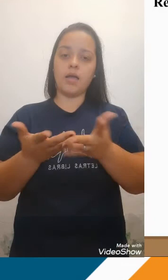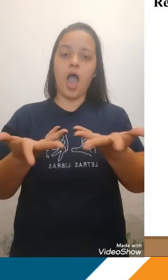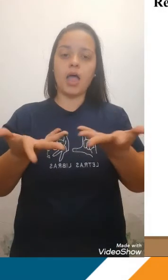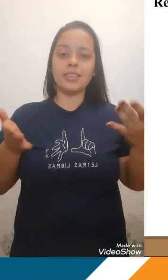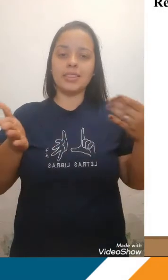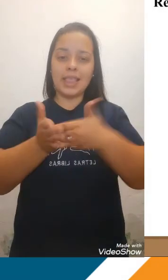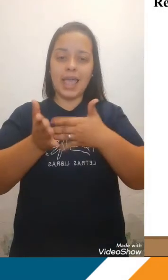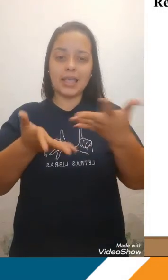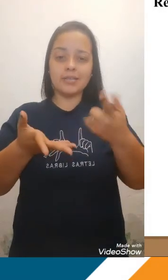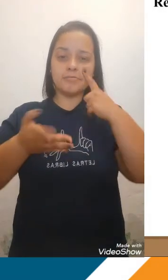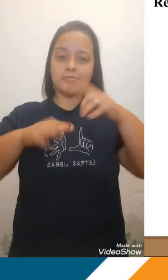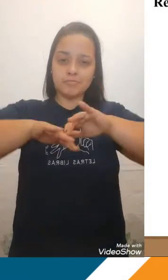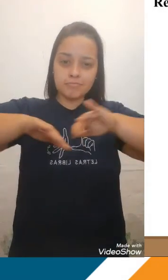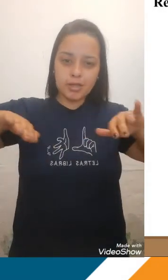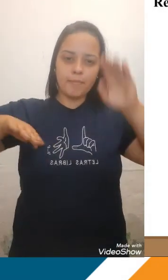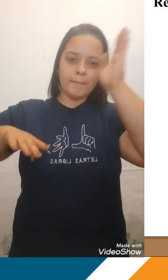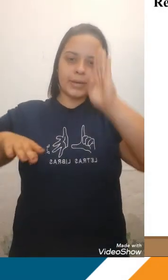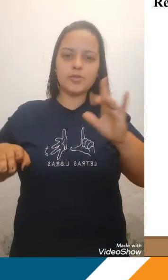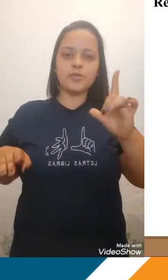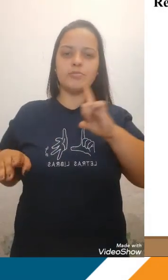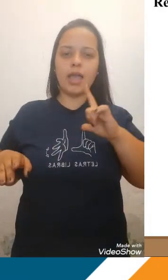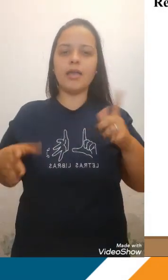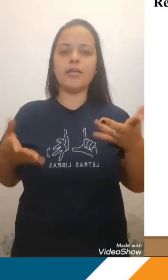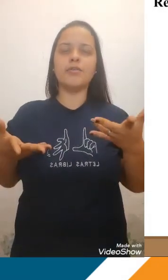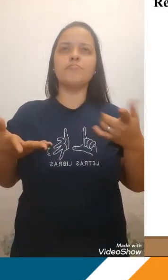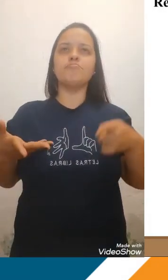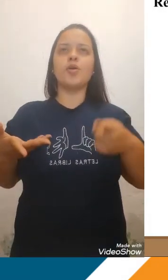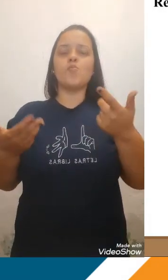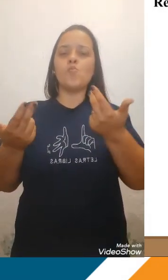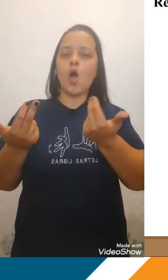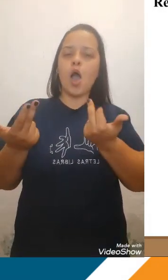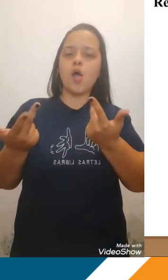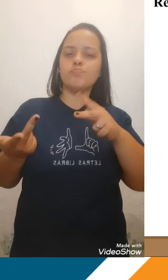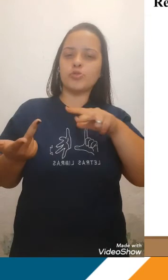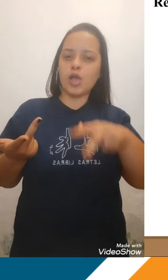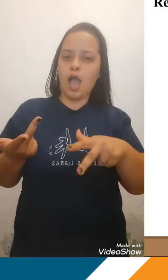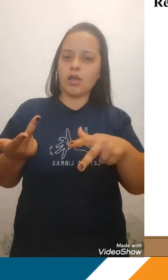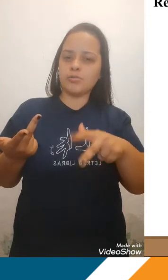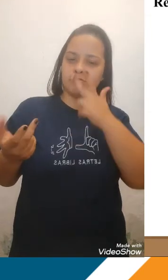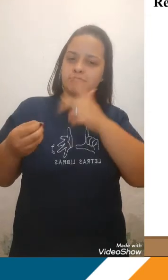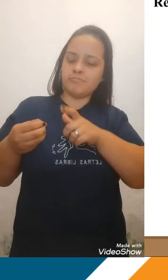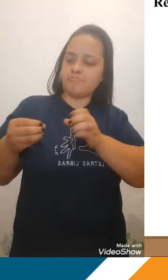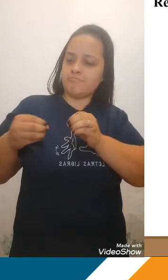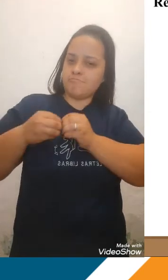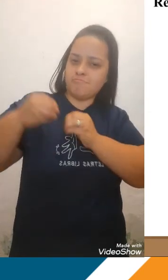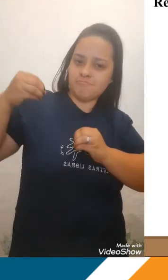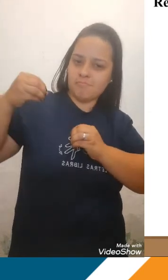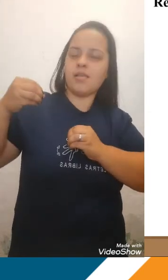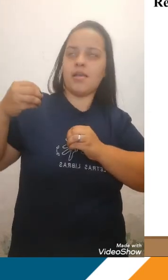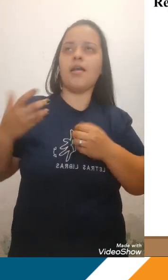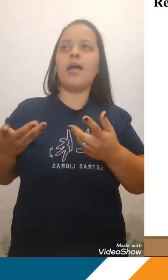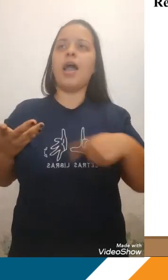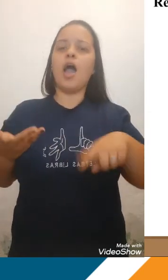Acompanhamos até aqui o distanciamento do Brasil como território subjugado a Portugal. Mas o que aconteceu para que a independência tenha